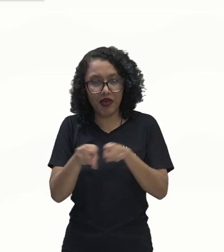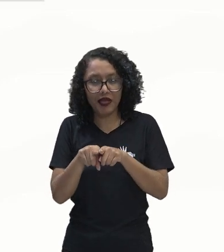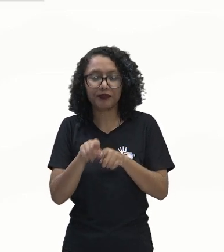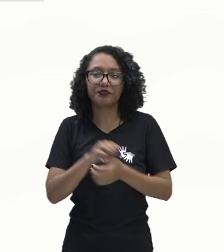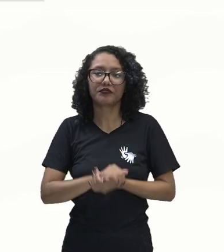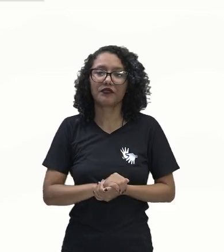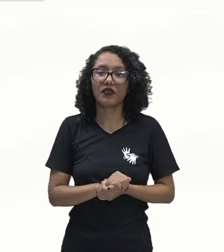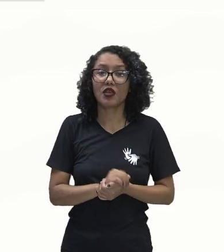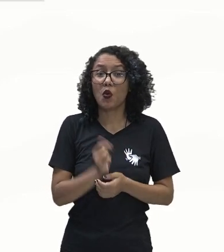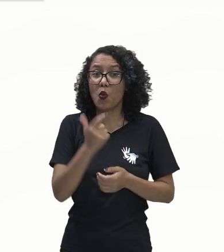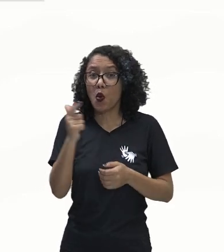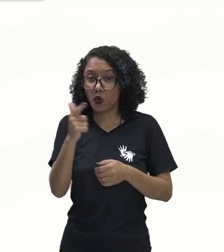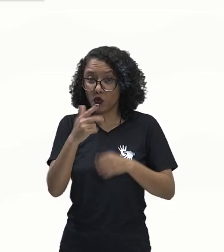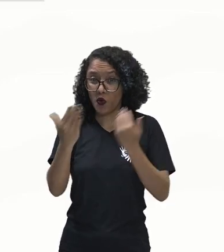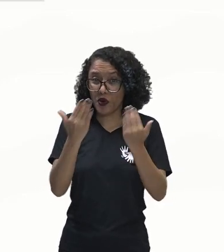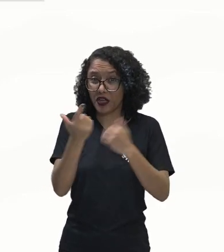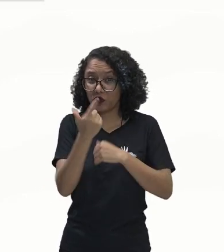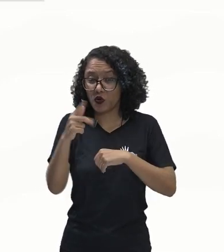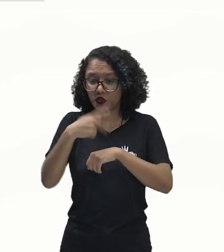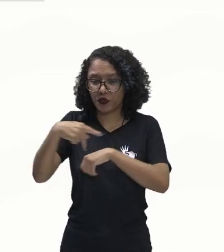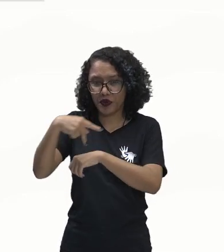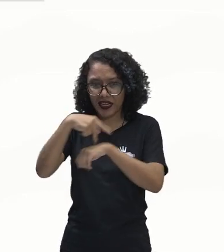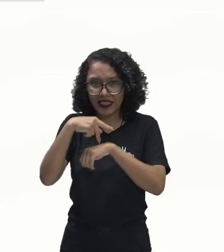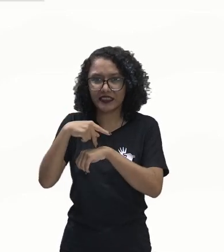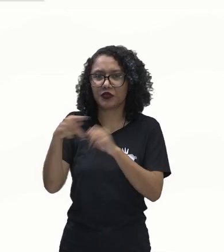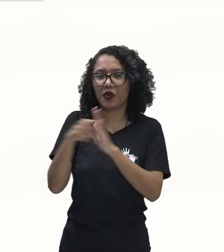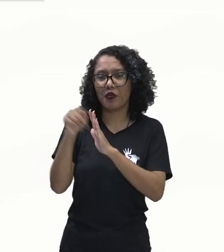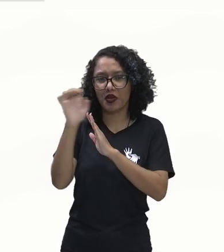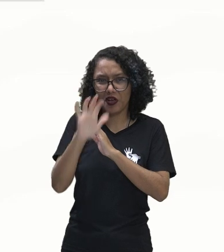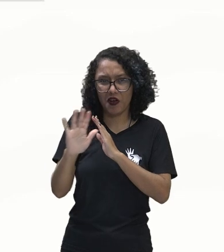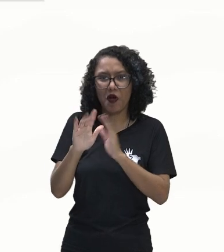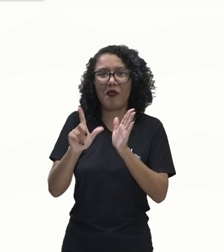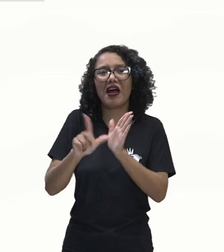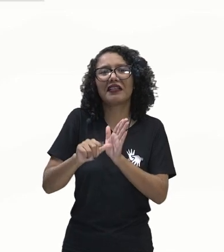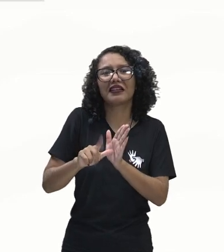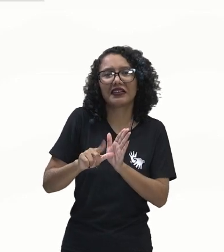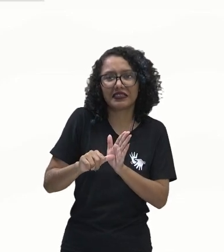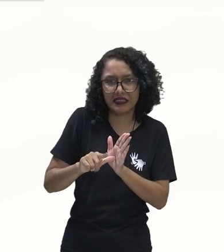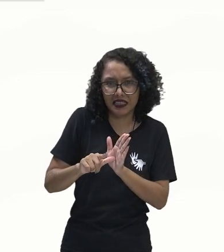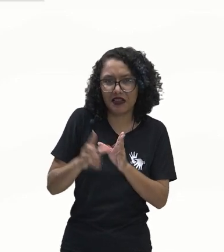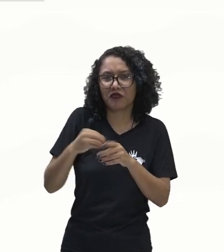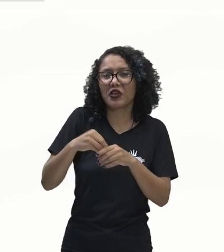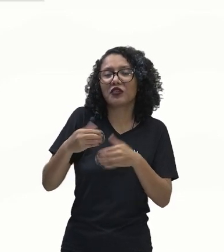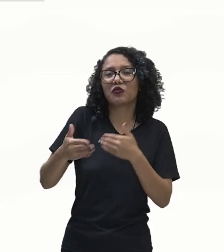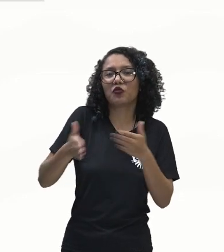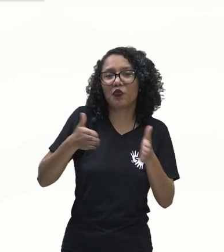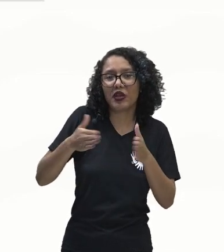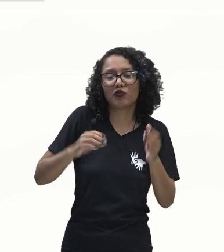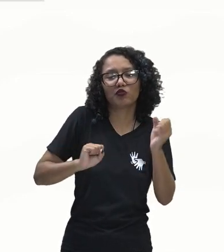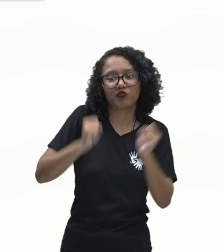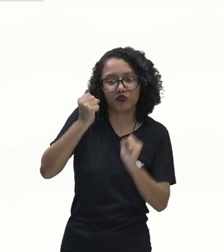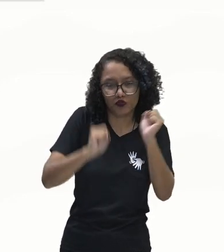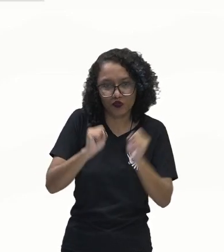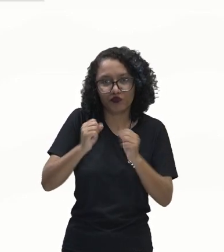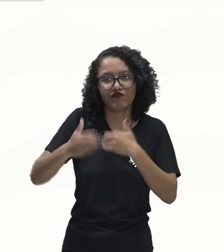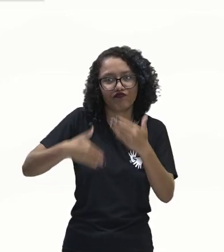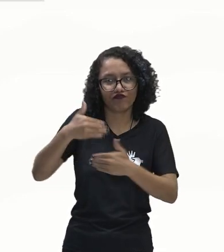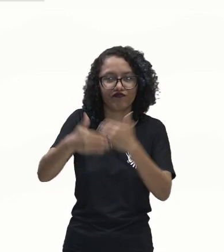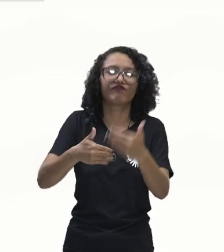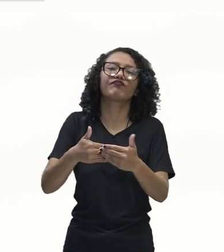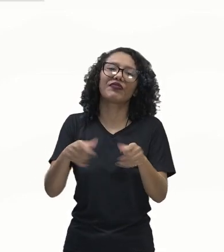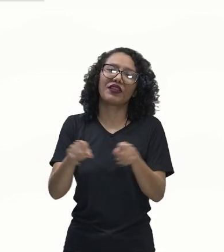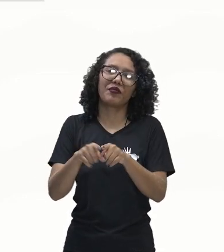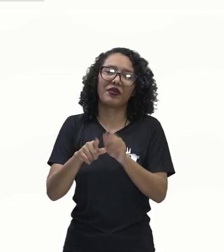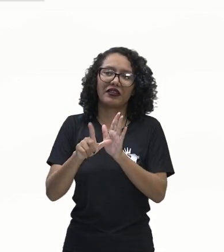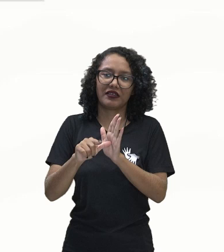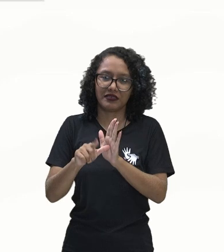a outros países, a outras nações europeias no processo de industrialização, o que a gente vai chamar aqui de